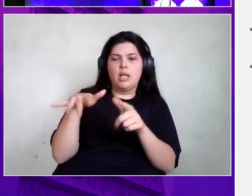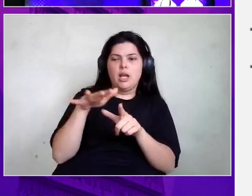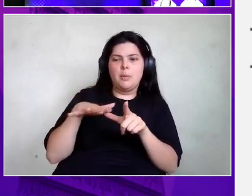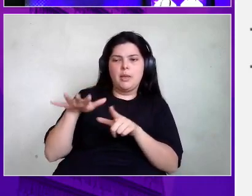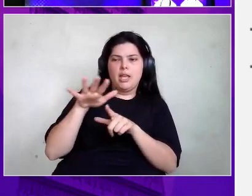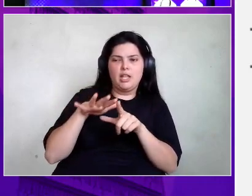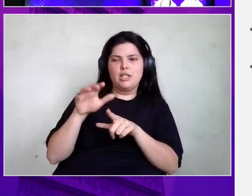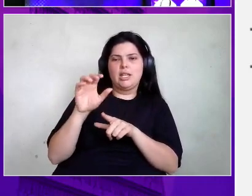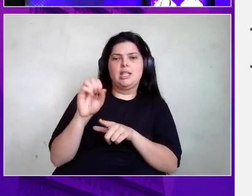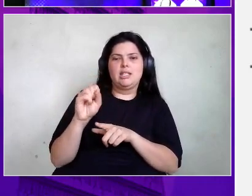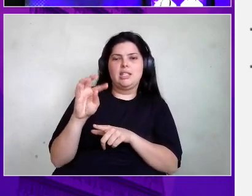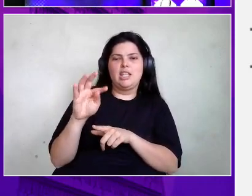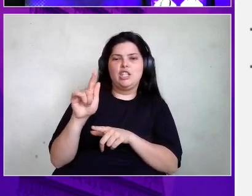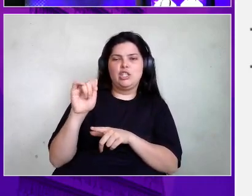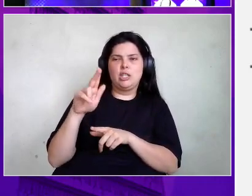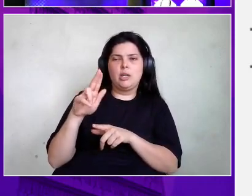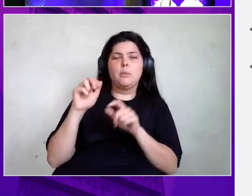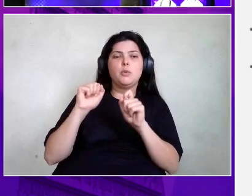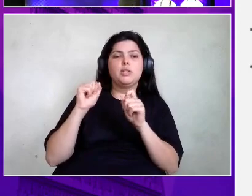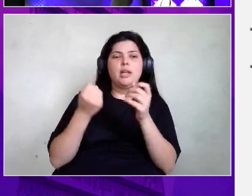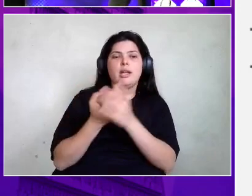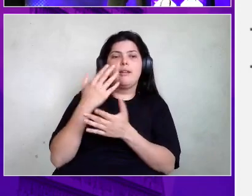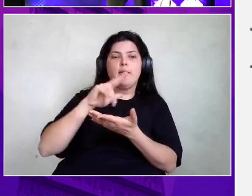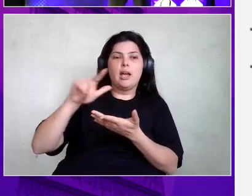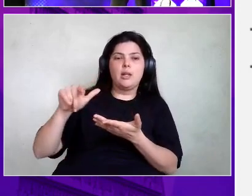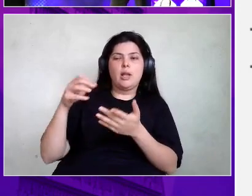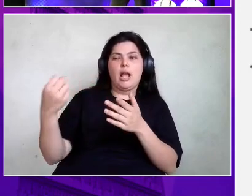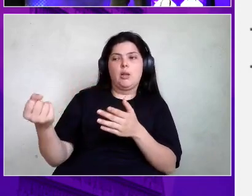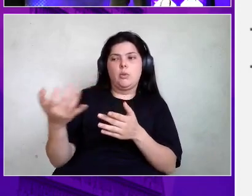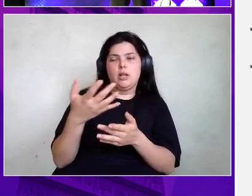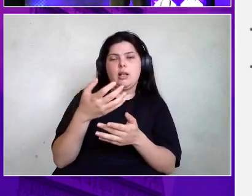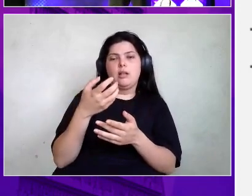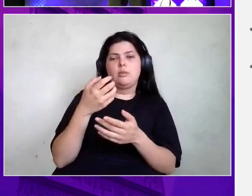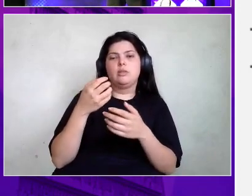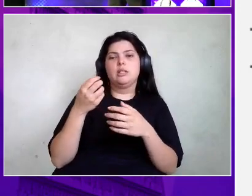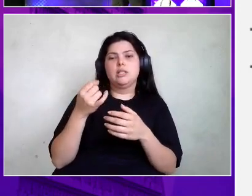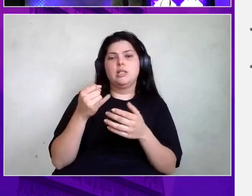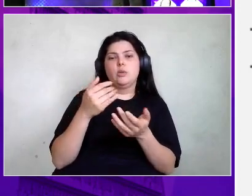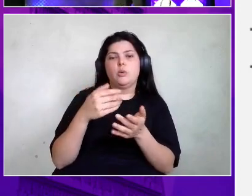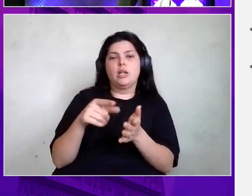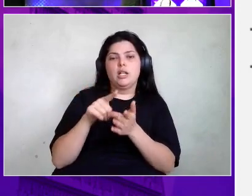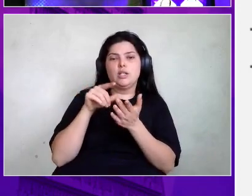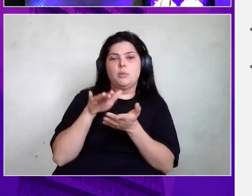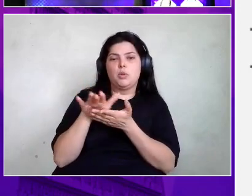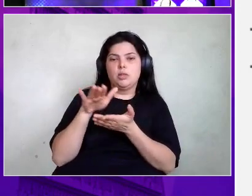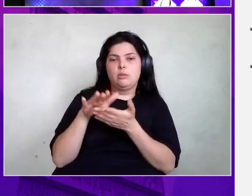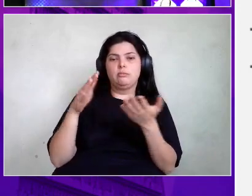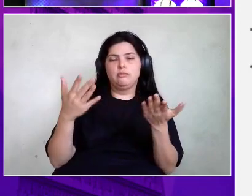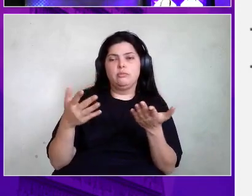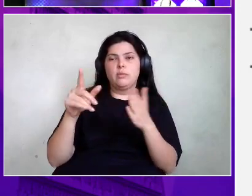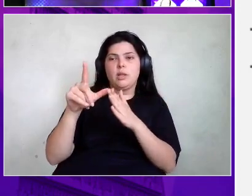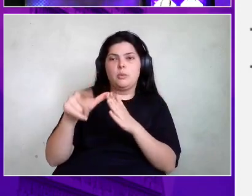ambientes aqui, por exemplo, sendo atualizados quando eu estou no estágio de pré-produção. E, enfim, eu chego no estágio de produção, onde eu tenho lá o quê?